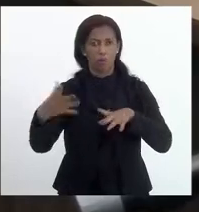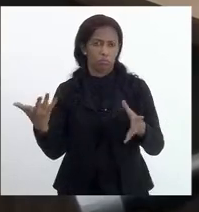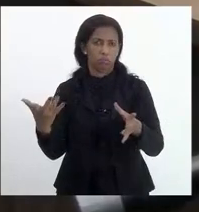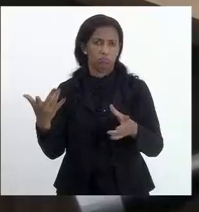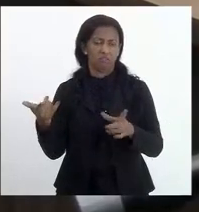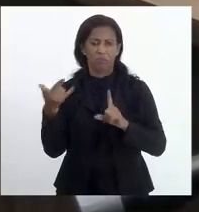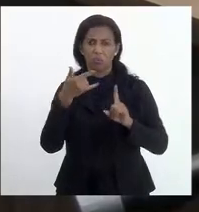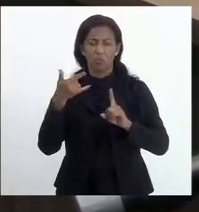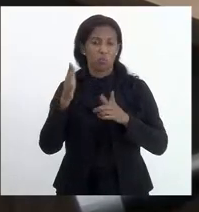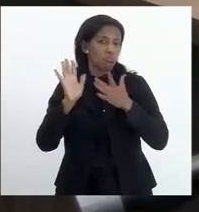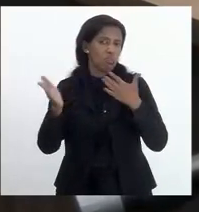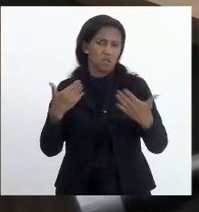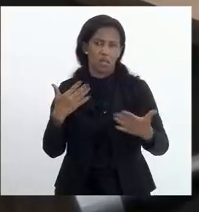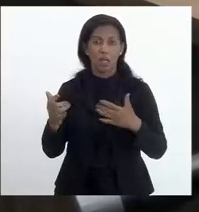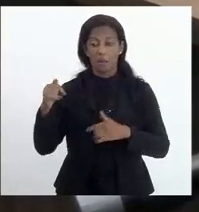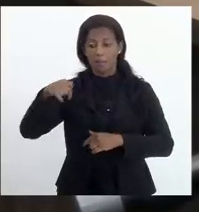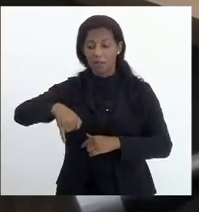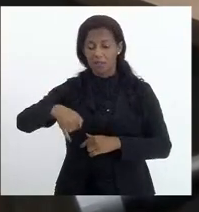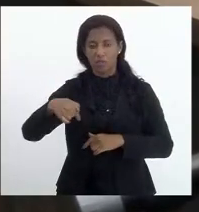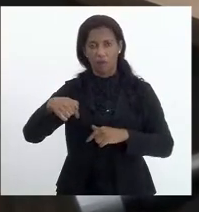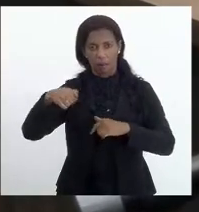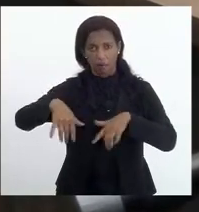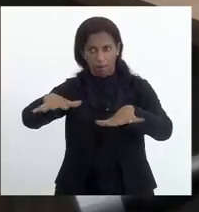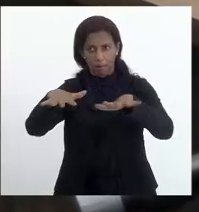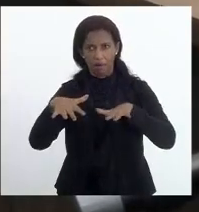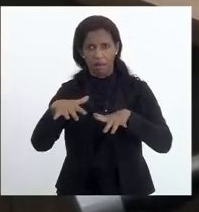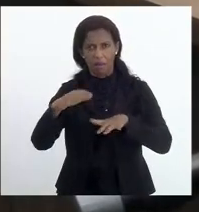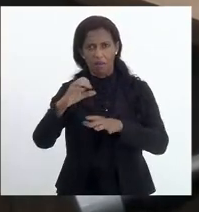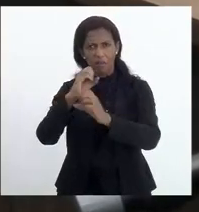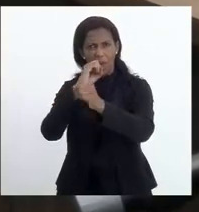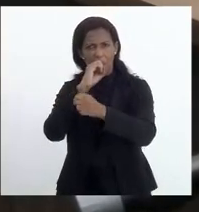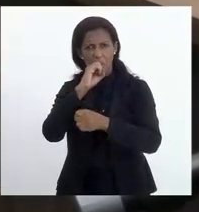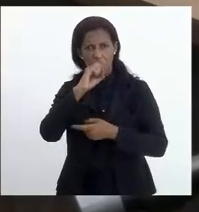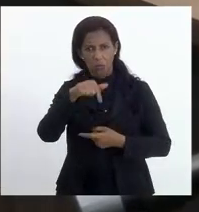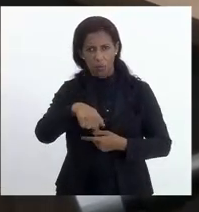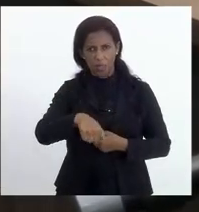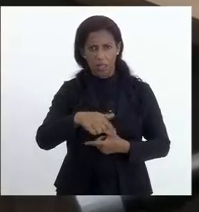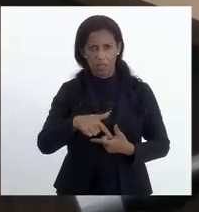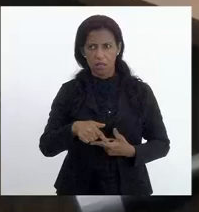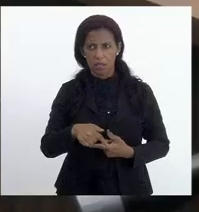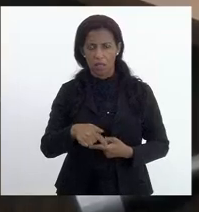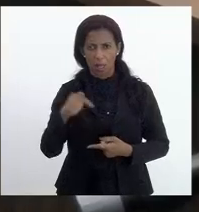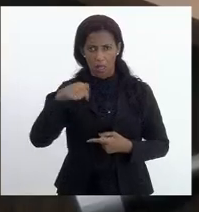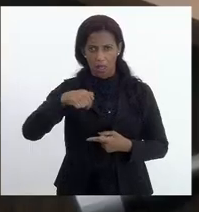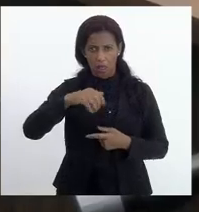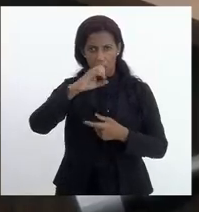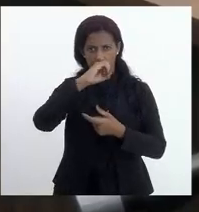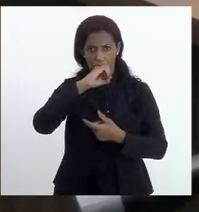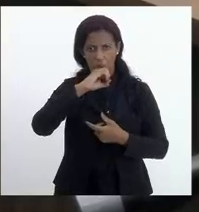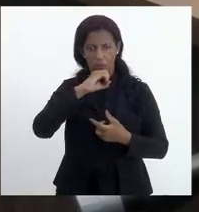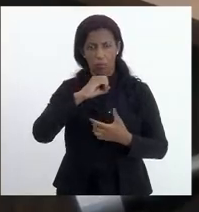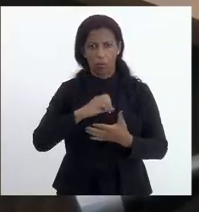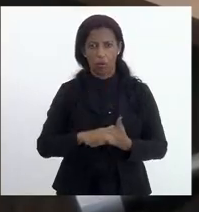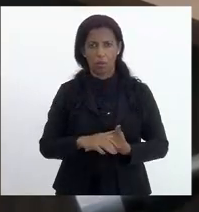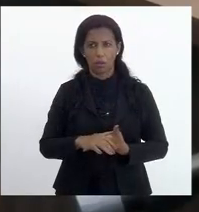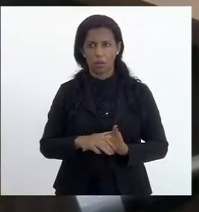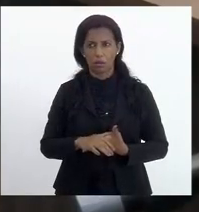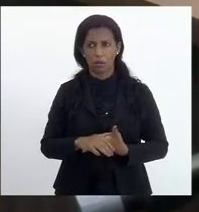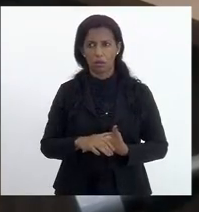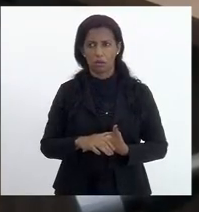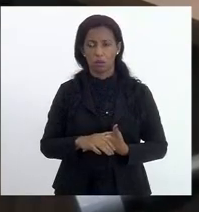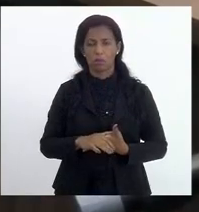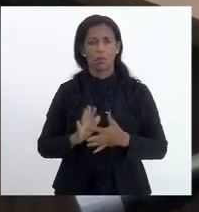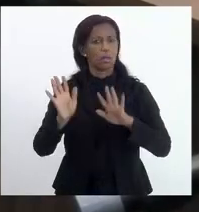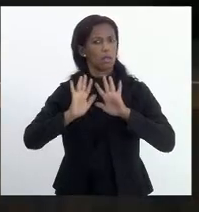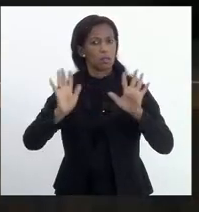Zoom. Se estiver aqui dentro, fala nesse microfone, senhor presidente. Por favor. Nesse? Mas tá. Sem prejuízo do